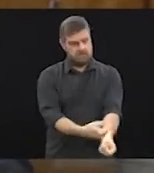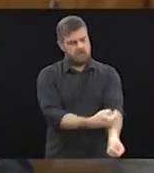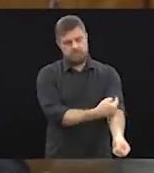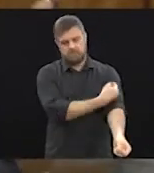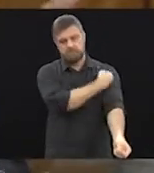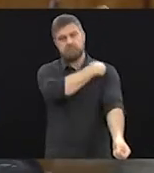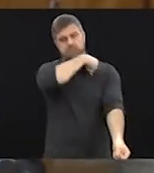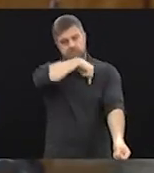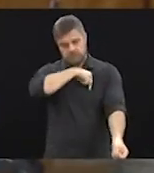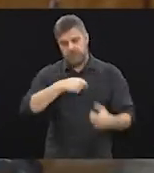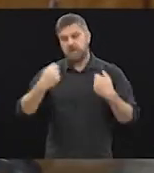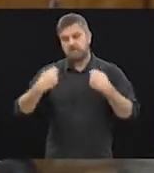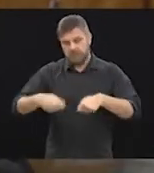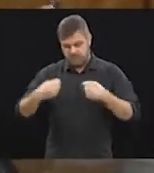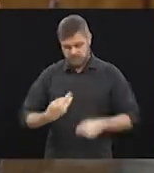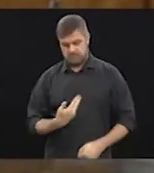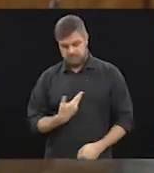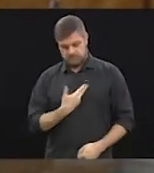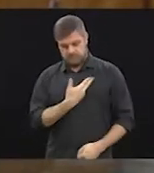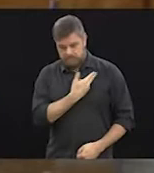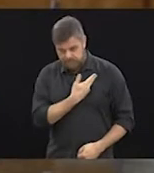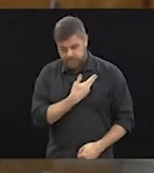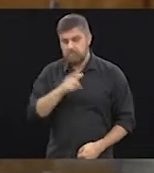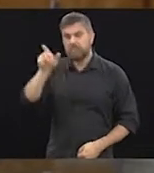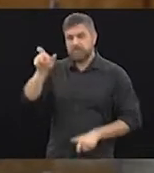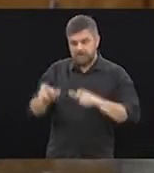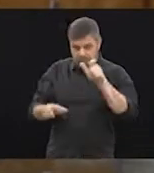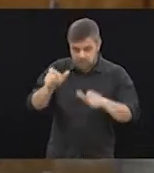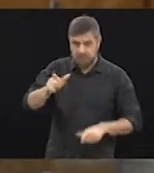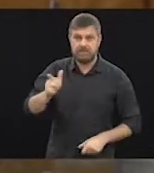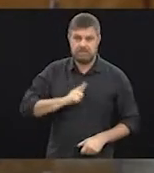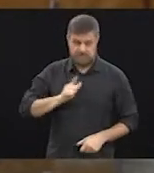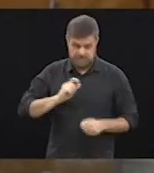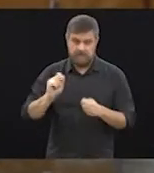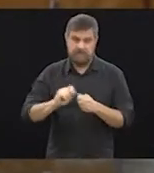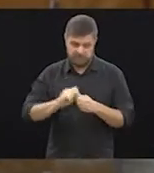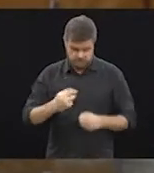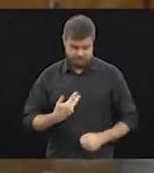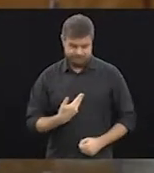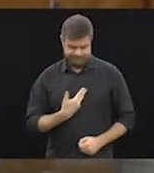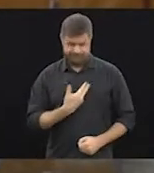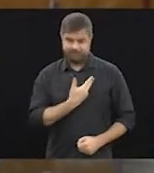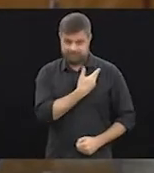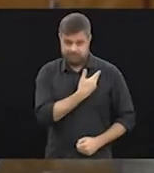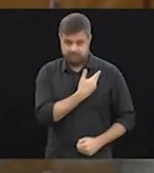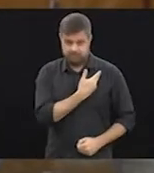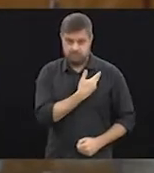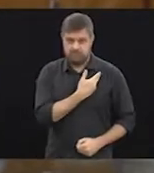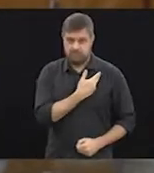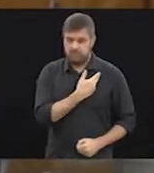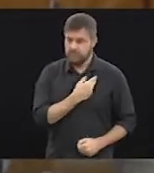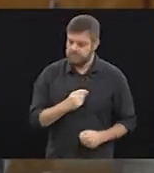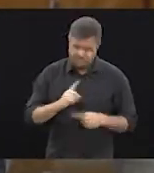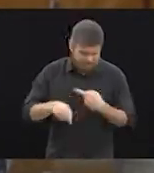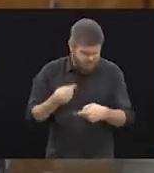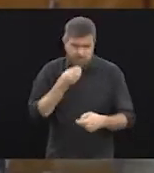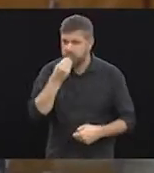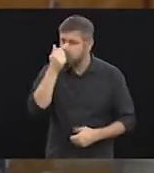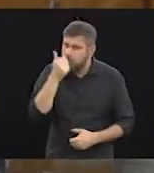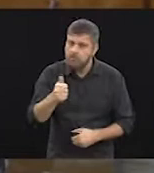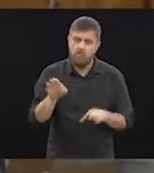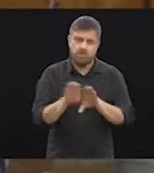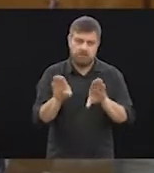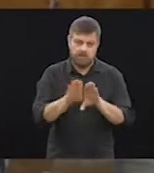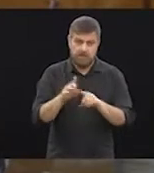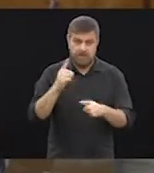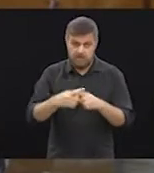do tratamento por cateterismo, então essas pessoas precisam passar pela cirurgia cardíaca com resultados excelentes, porque a